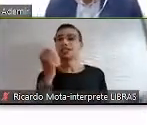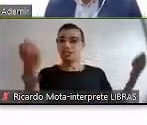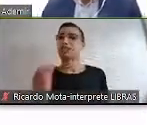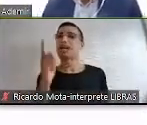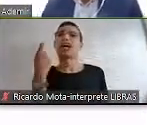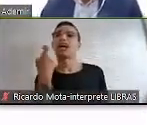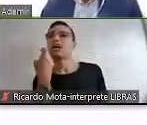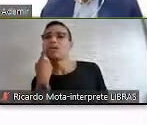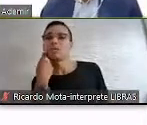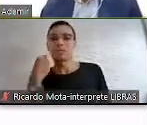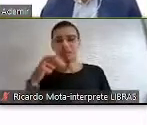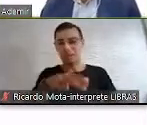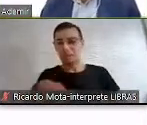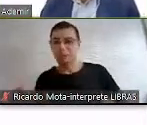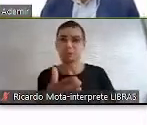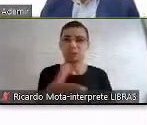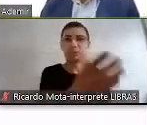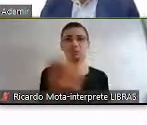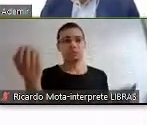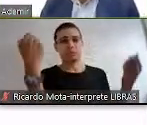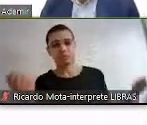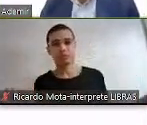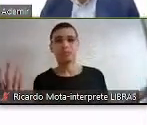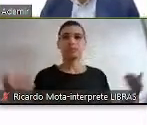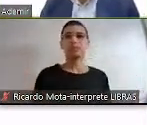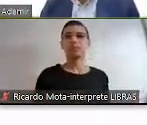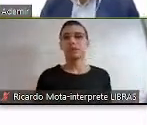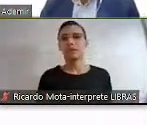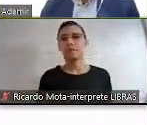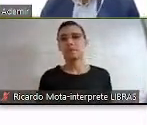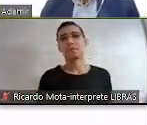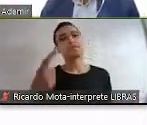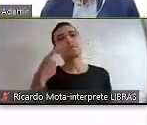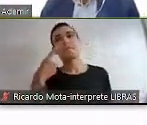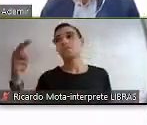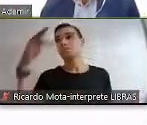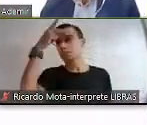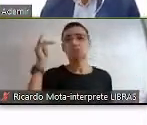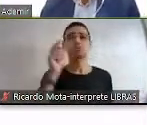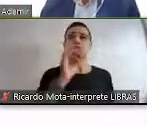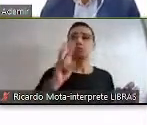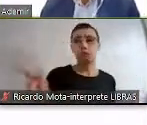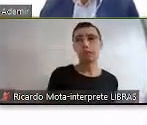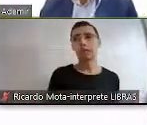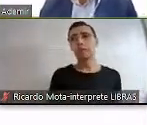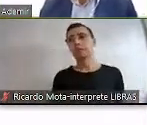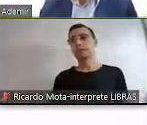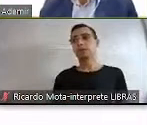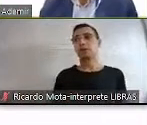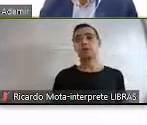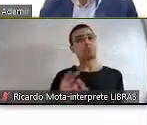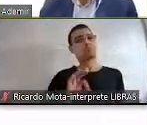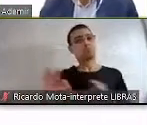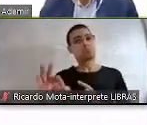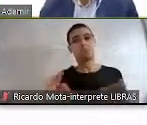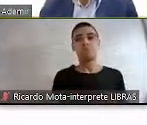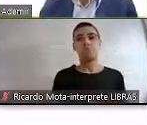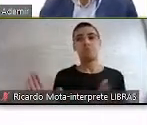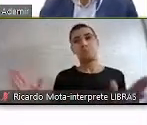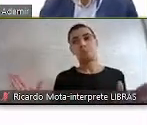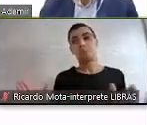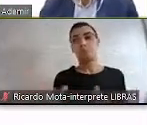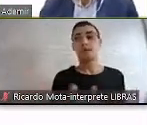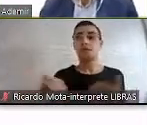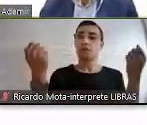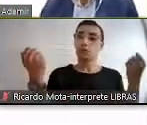projeto. Os calculistas, trabalhando de estrutura, logicamente, eles estabelecem a sobrecarga, além